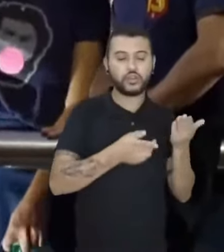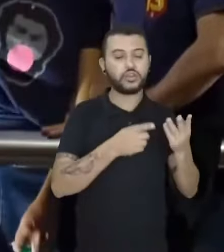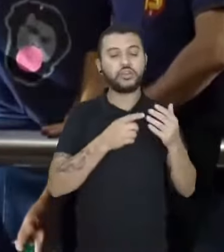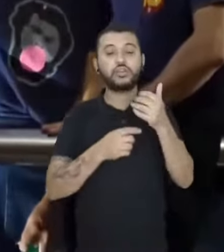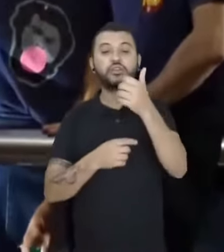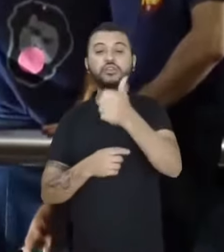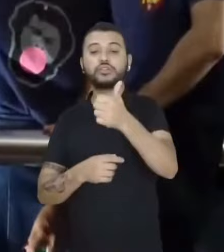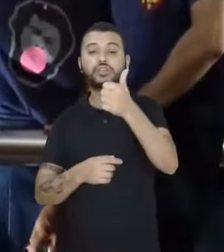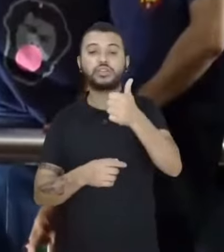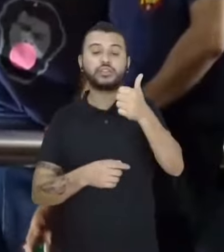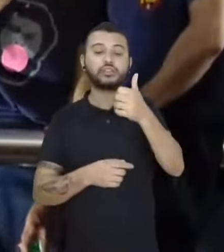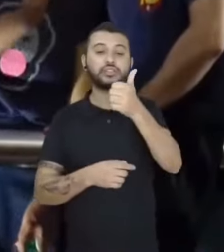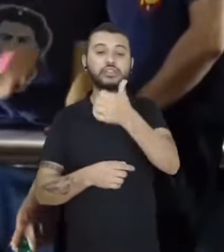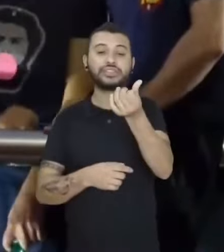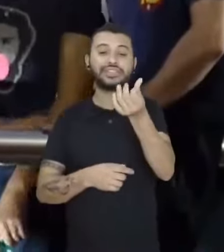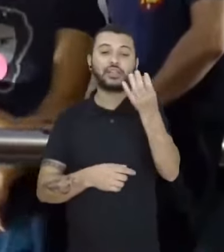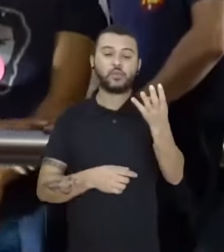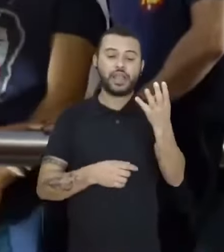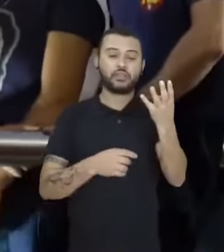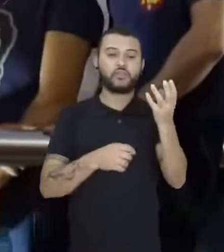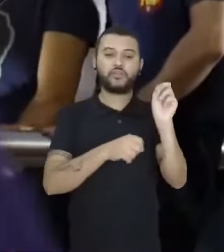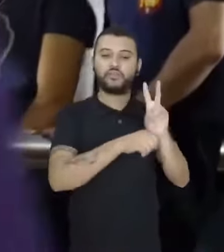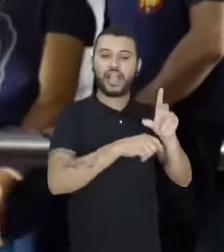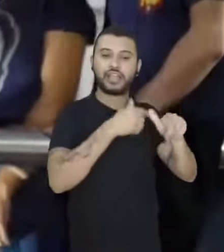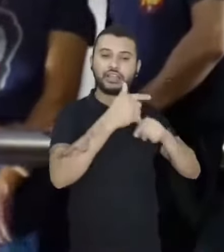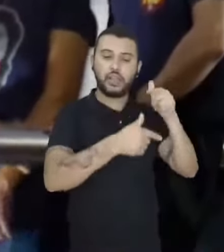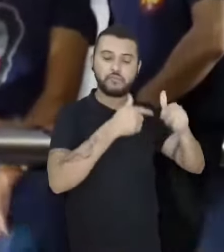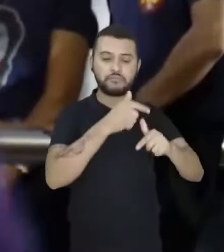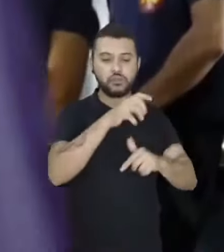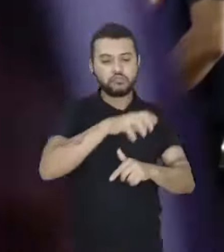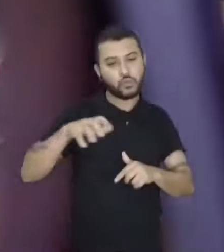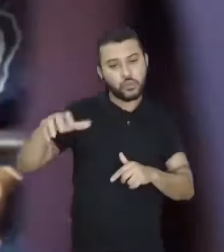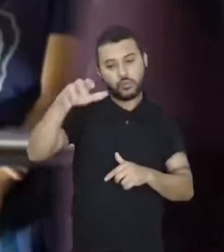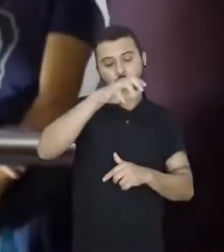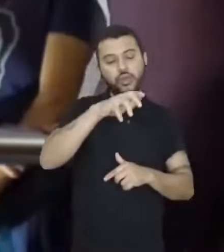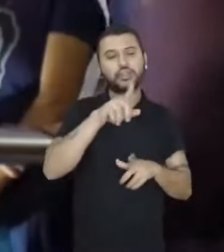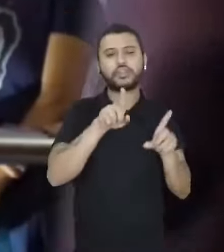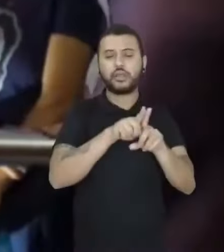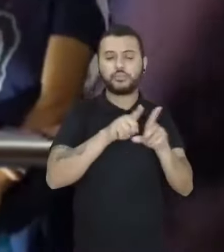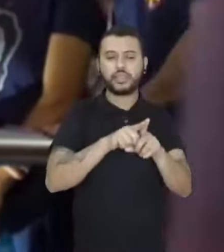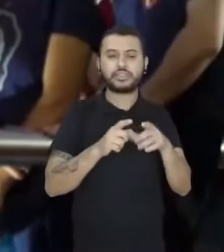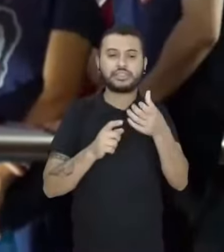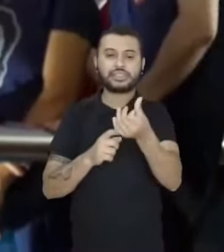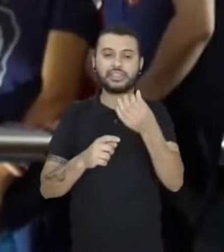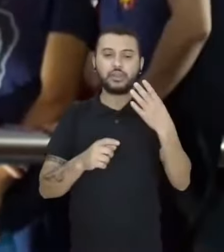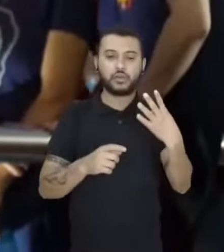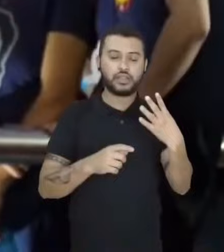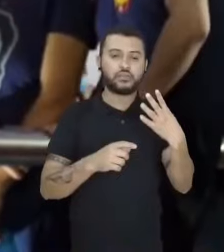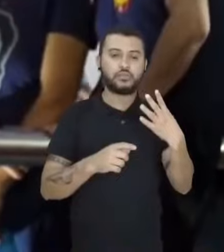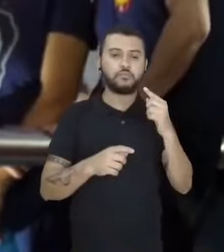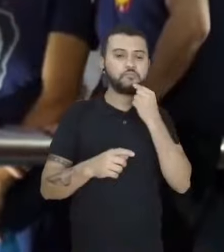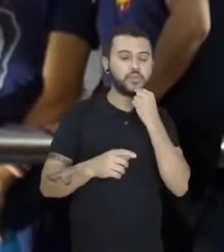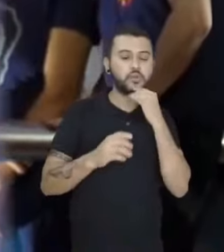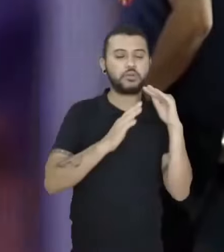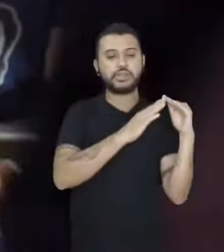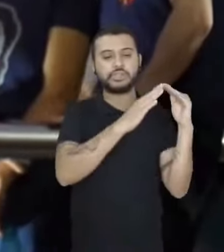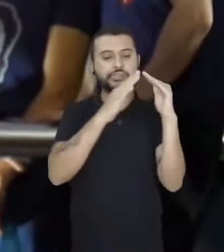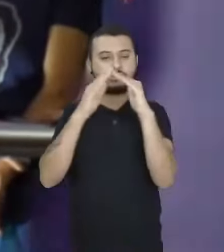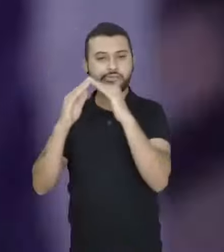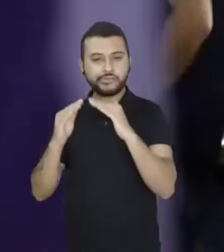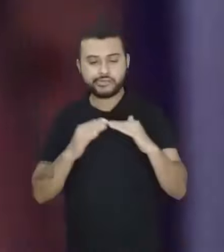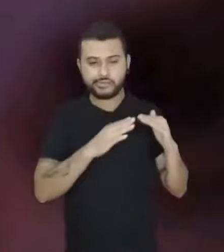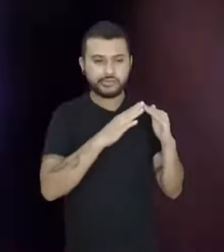164 mil novos postos de trabalho, 75 moradias entregues no Minha Casa Minha Vida, 59